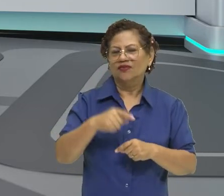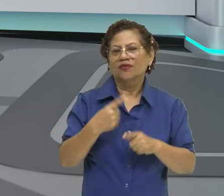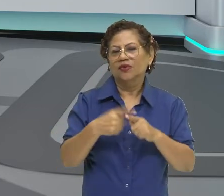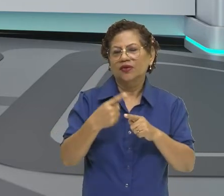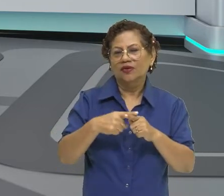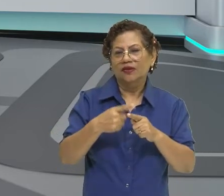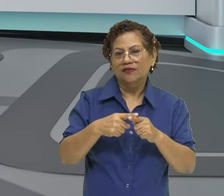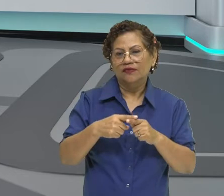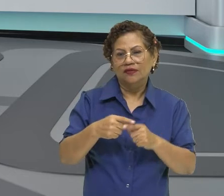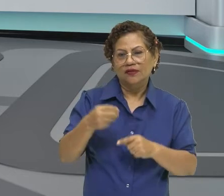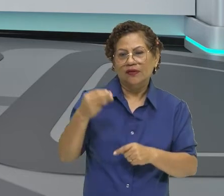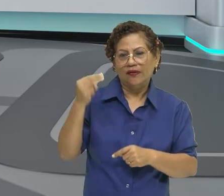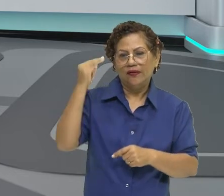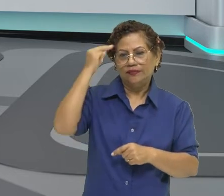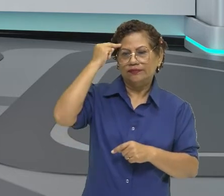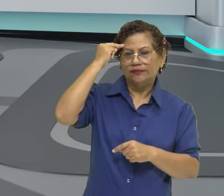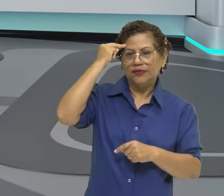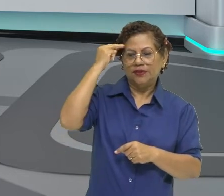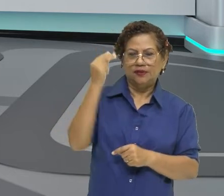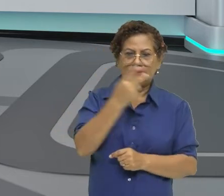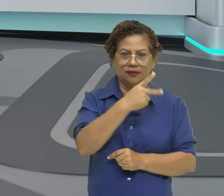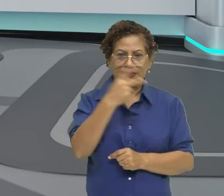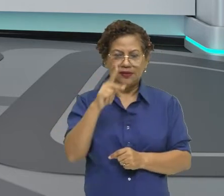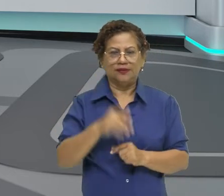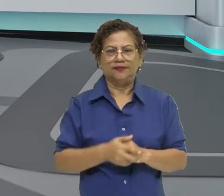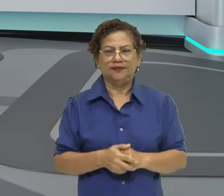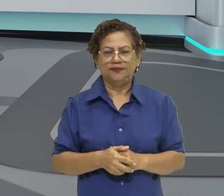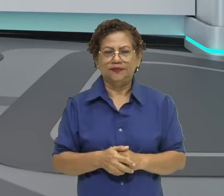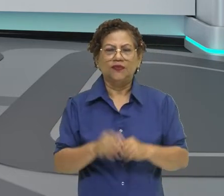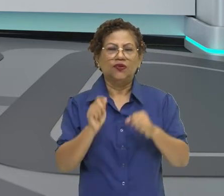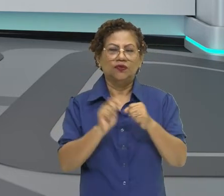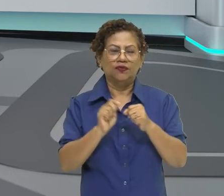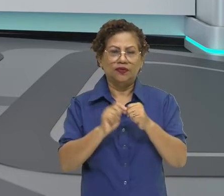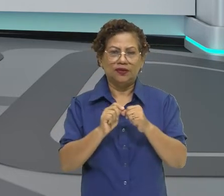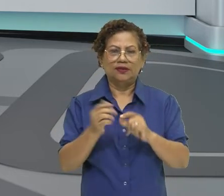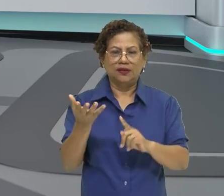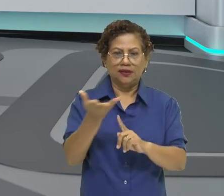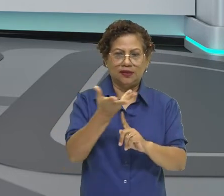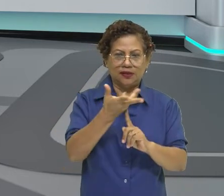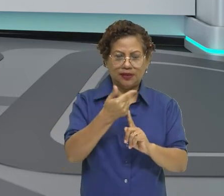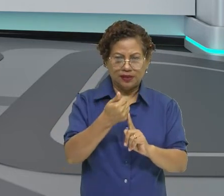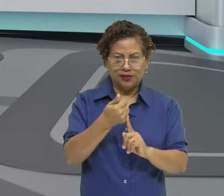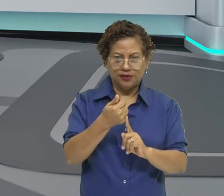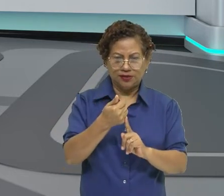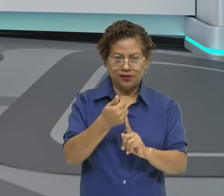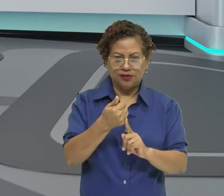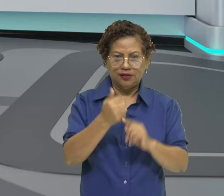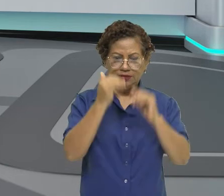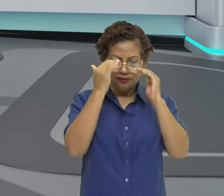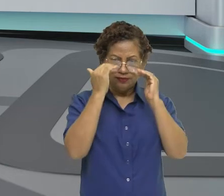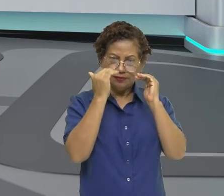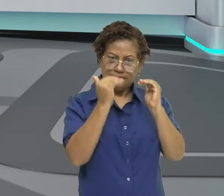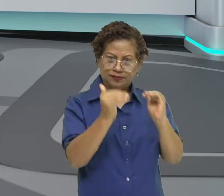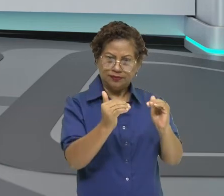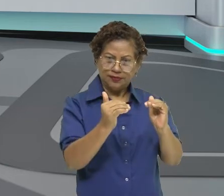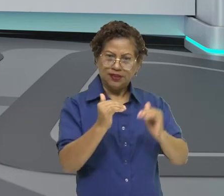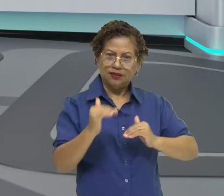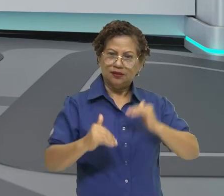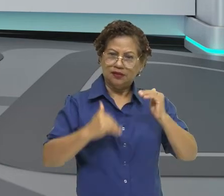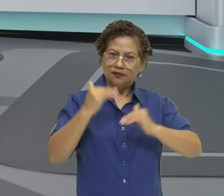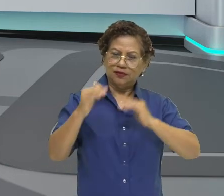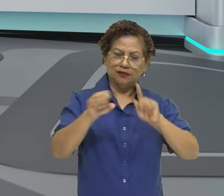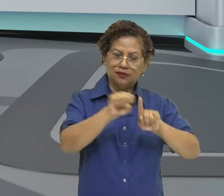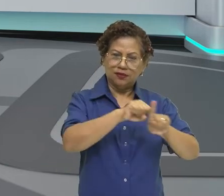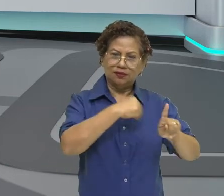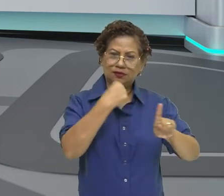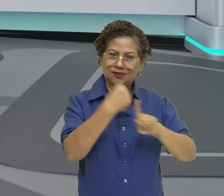ver se entra na cabecinha, né? O fazer artístico, ele obedece à evolução da sociedade de uma